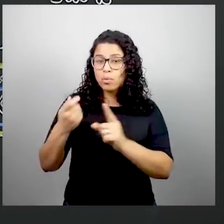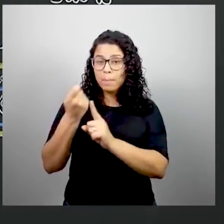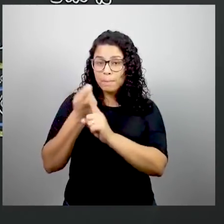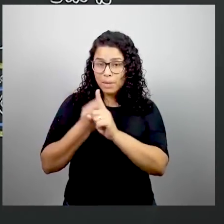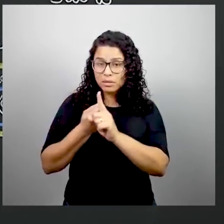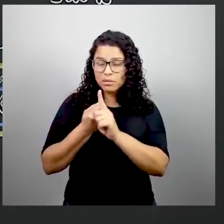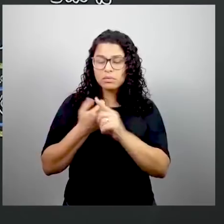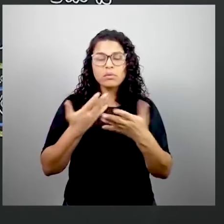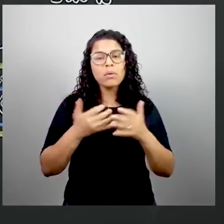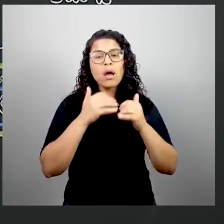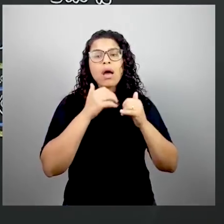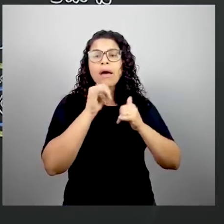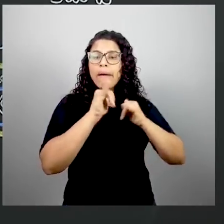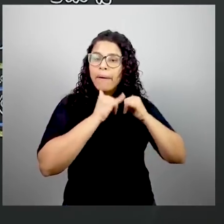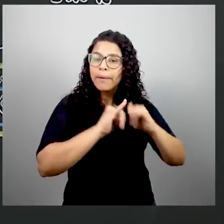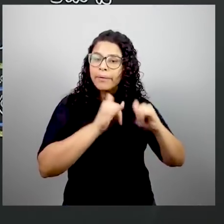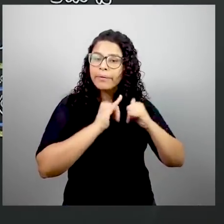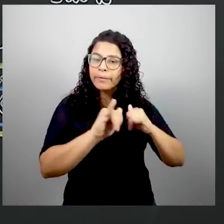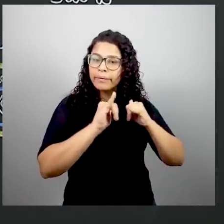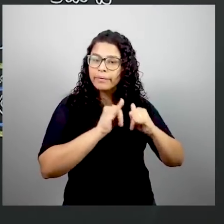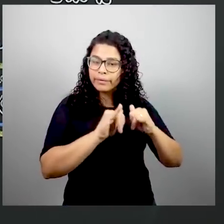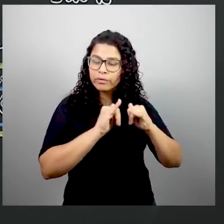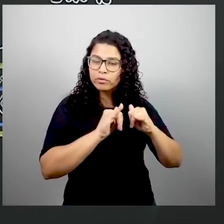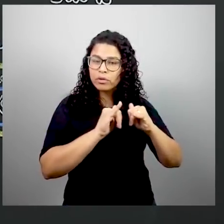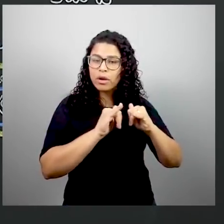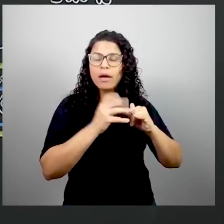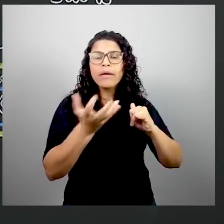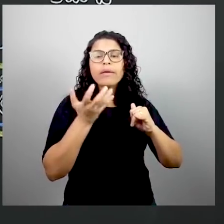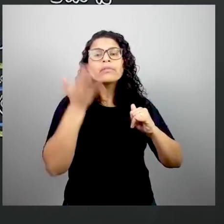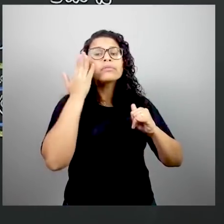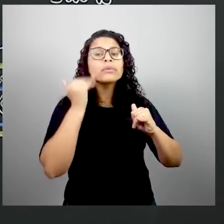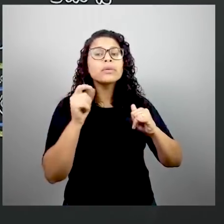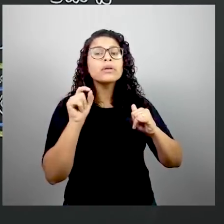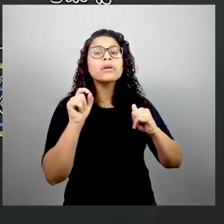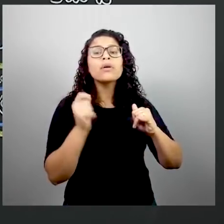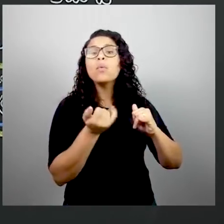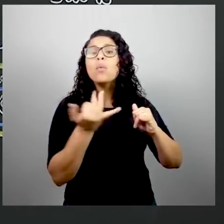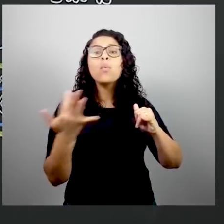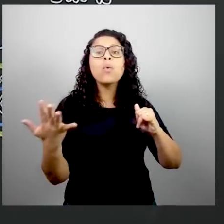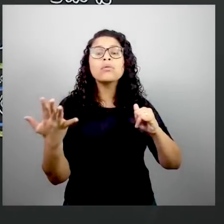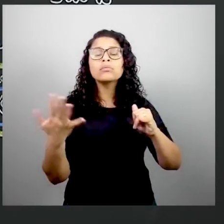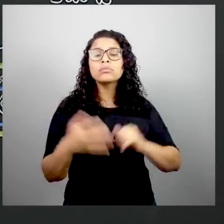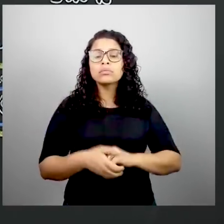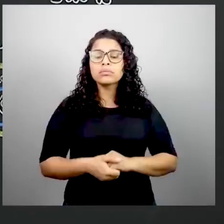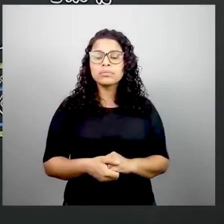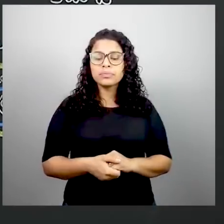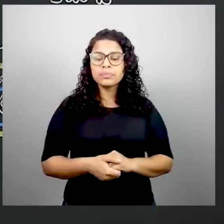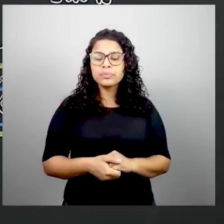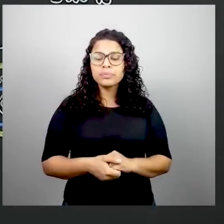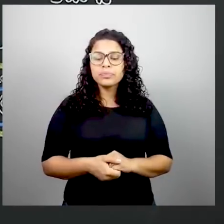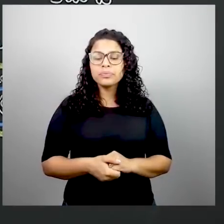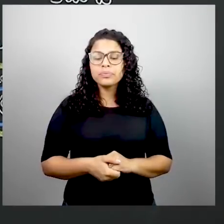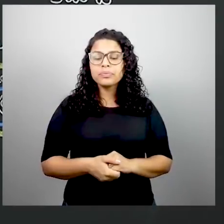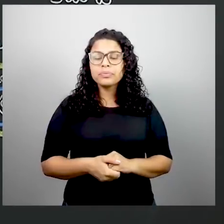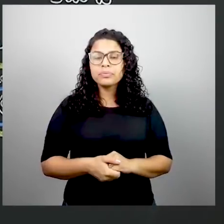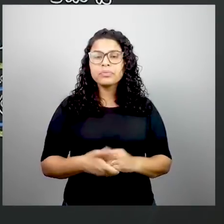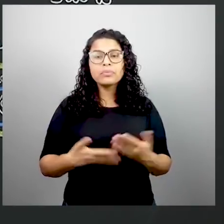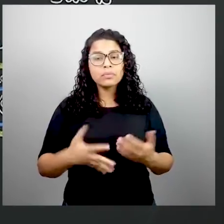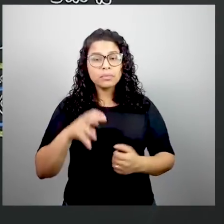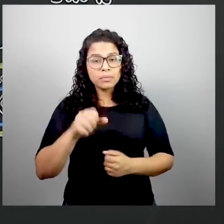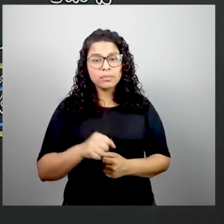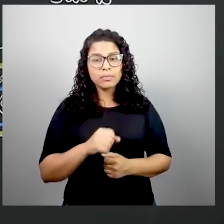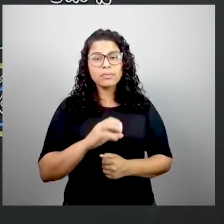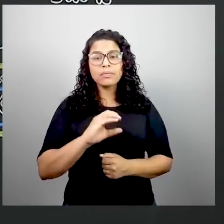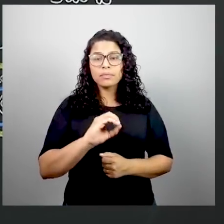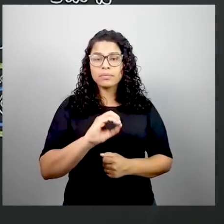a concessionária que vem aí a tua conta de luz, ela quer saber do mês, ela não quer saber só do dia. Eu pego então aquela potência que eu já